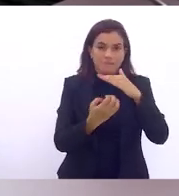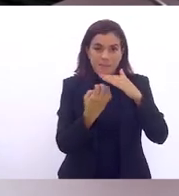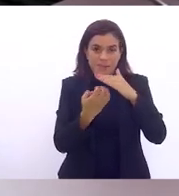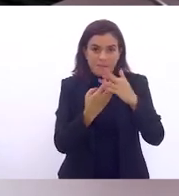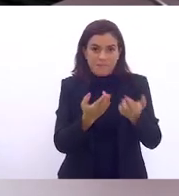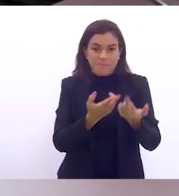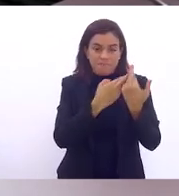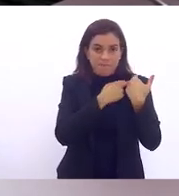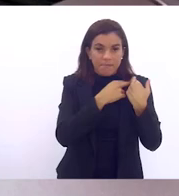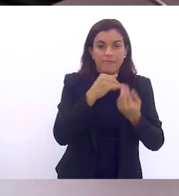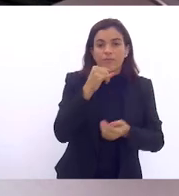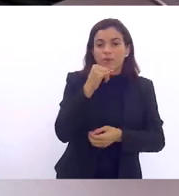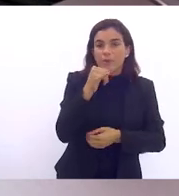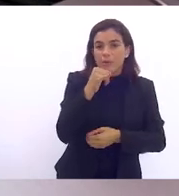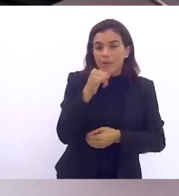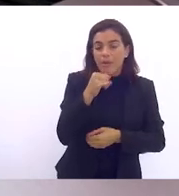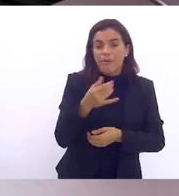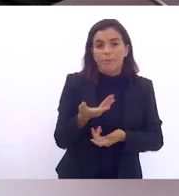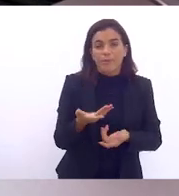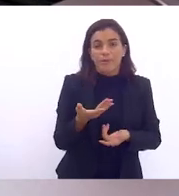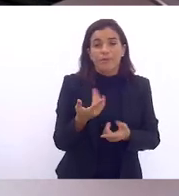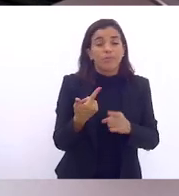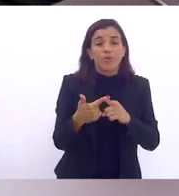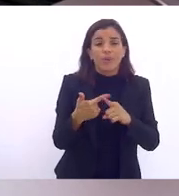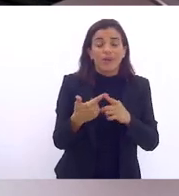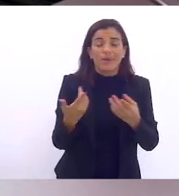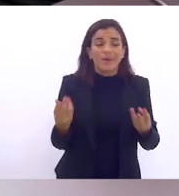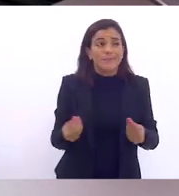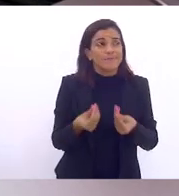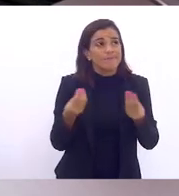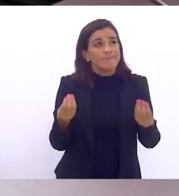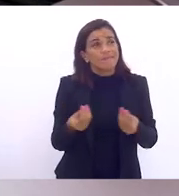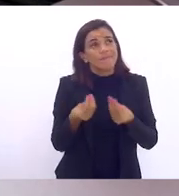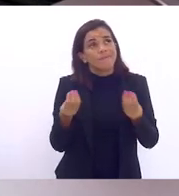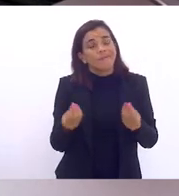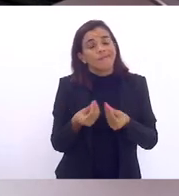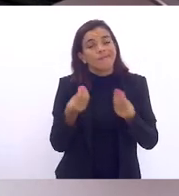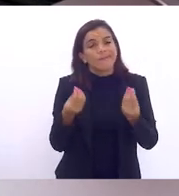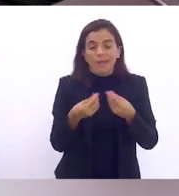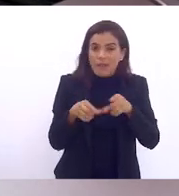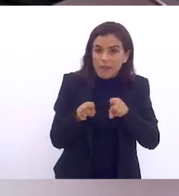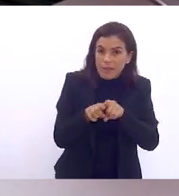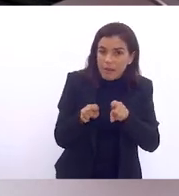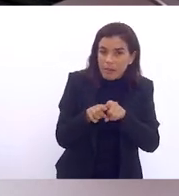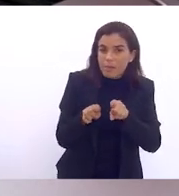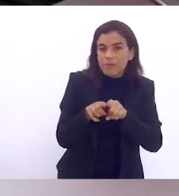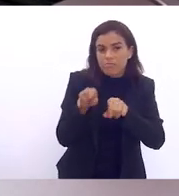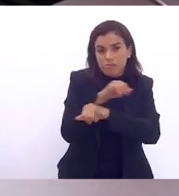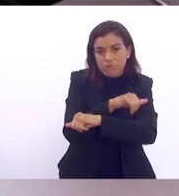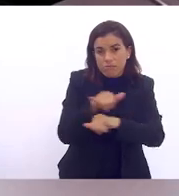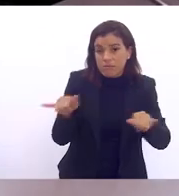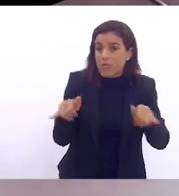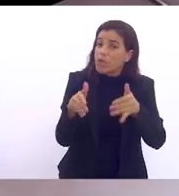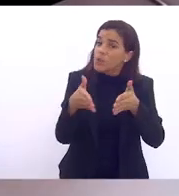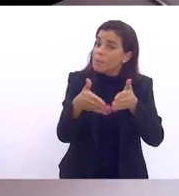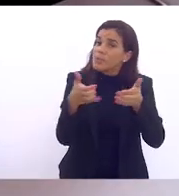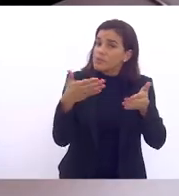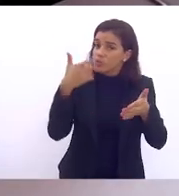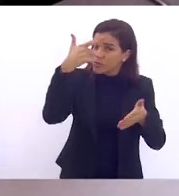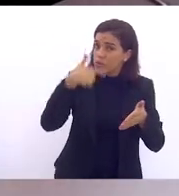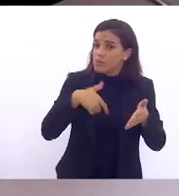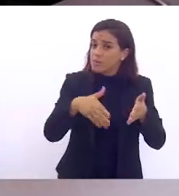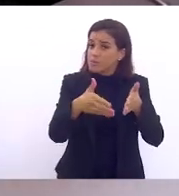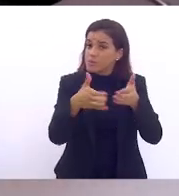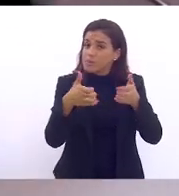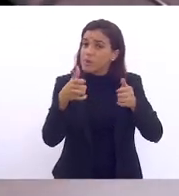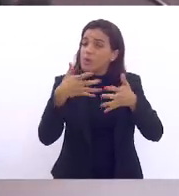daqueles que eventualmente se evadem Até porque assim e eh também aqui já fica o registro aqui de solicitação de uma